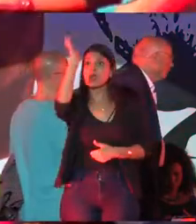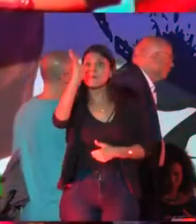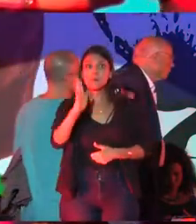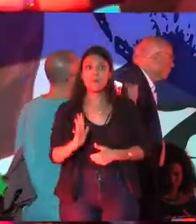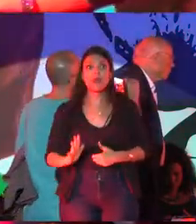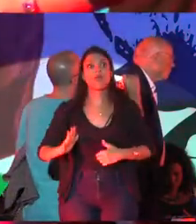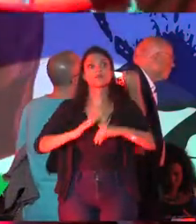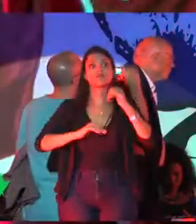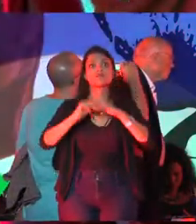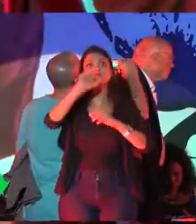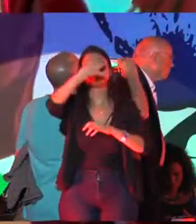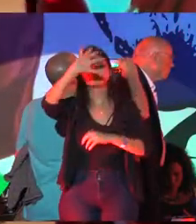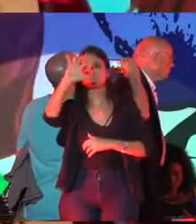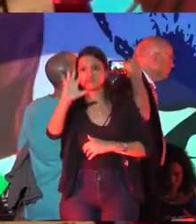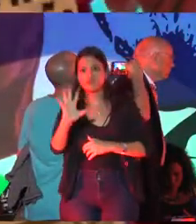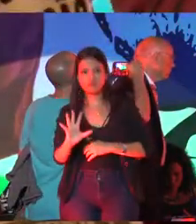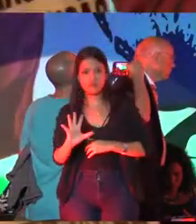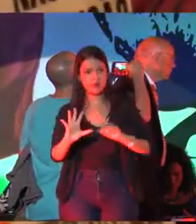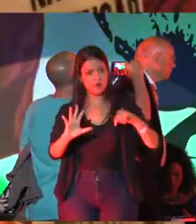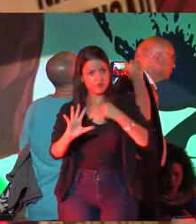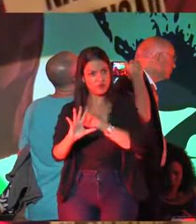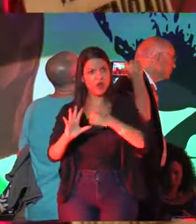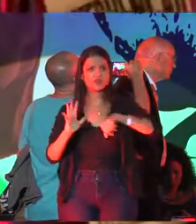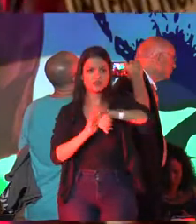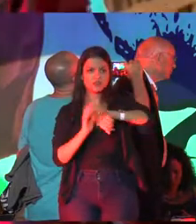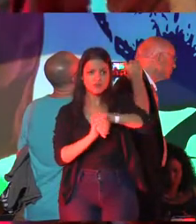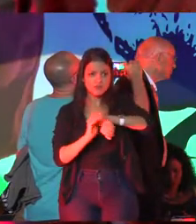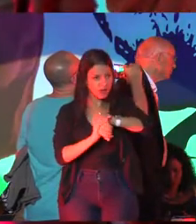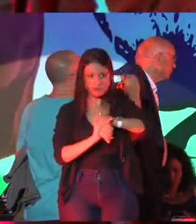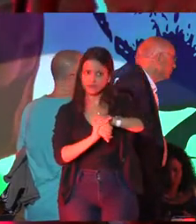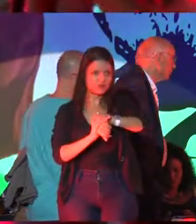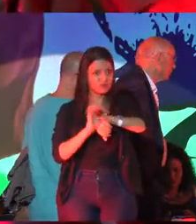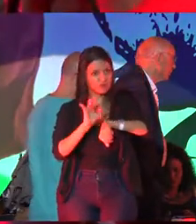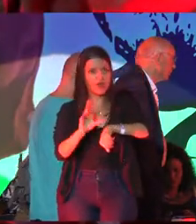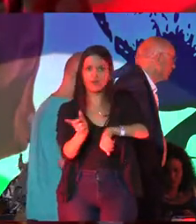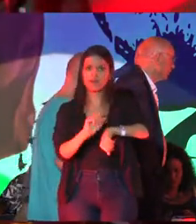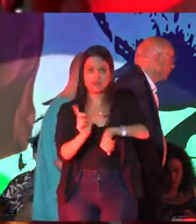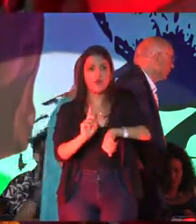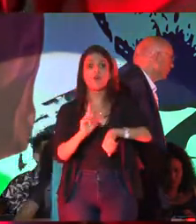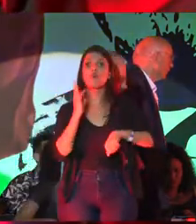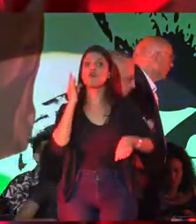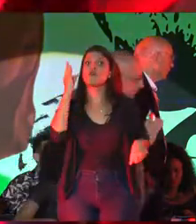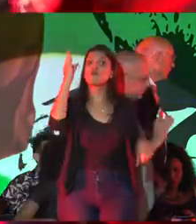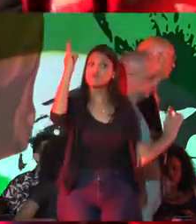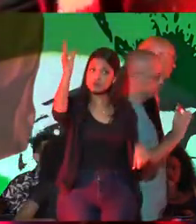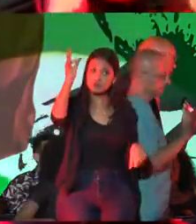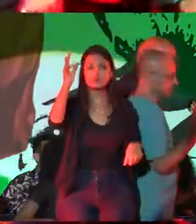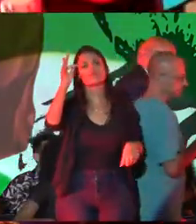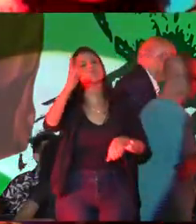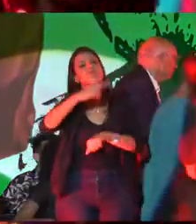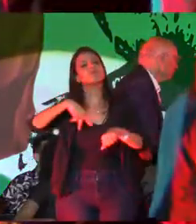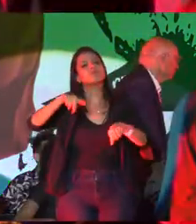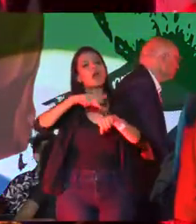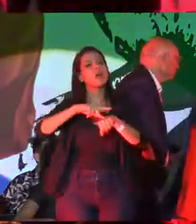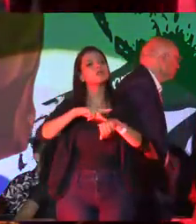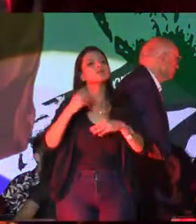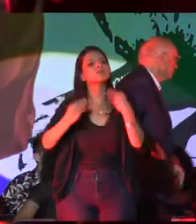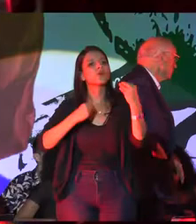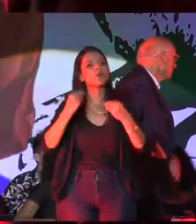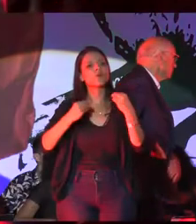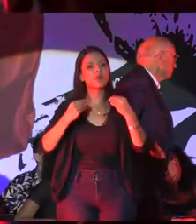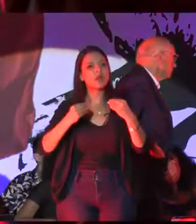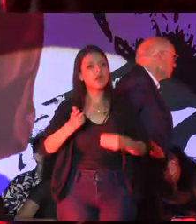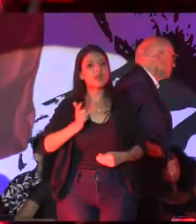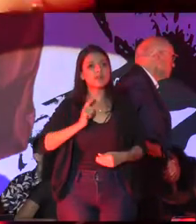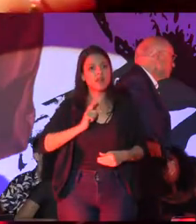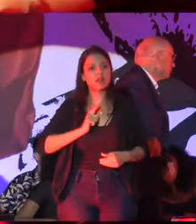não será obra apenas de nossas mãos. Nosso retrato futuro resultará da